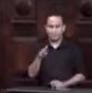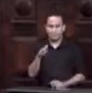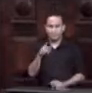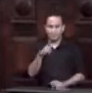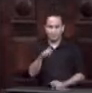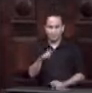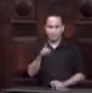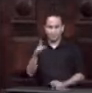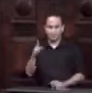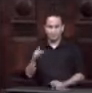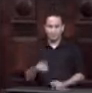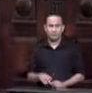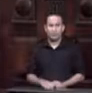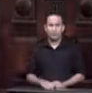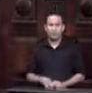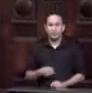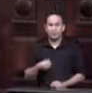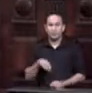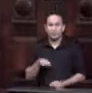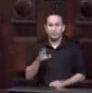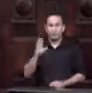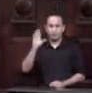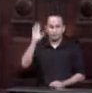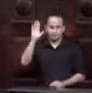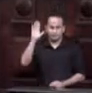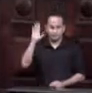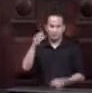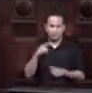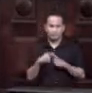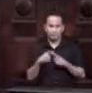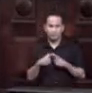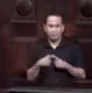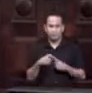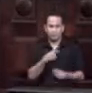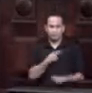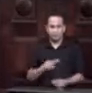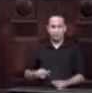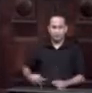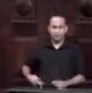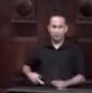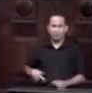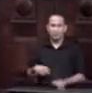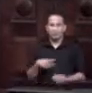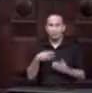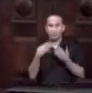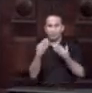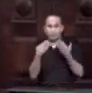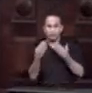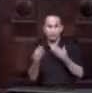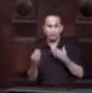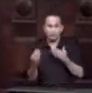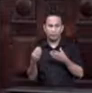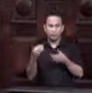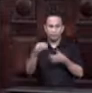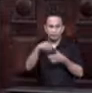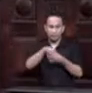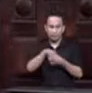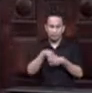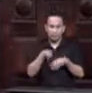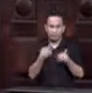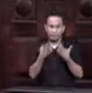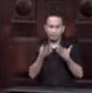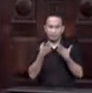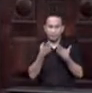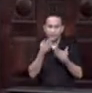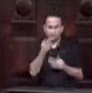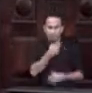senhor presidente, quando eu levantei aqui a mão, Vossa Excelência estava interpretando como voto. Na verdade, o que eu queria dizer para Vossa